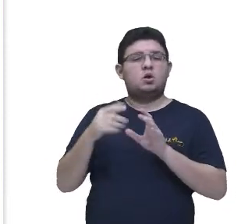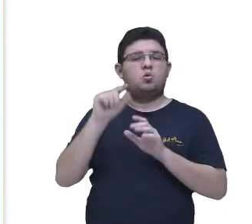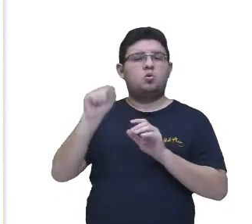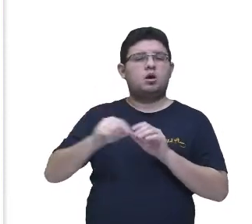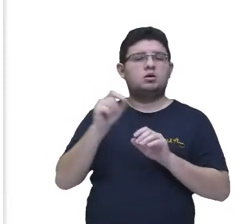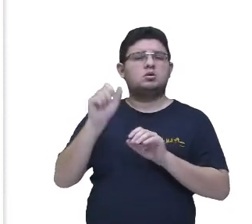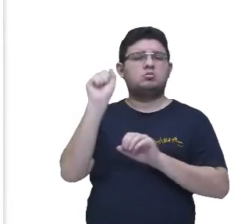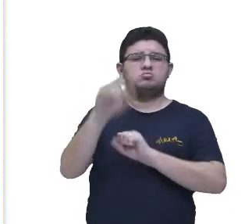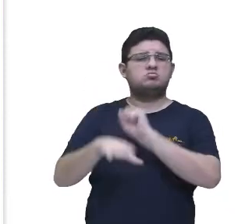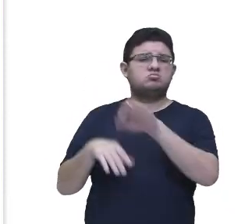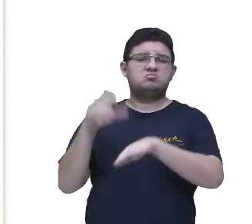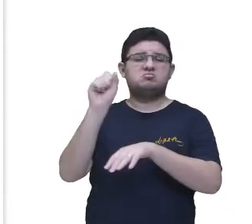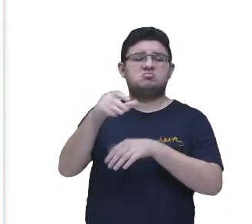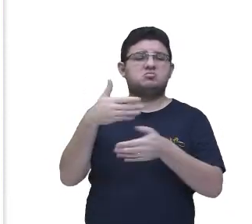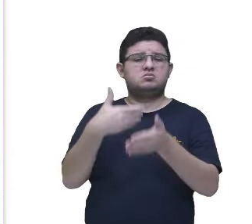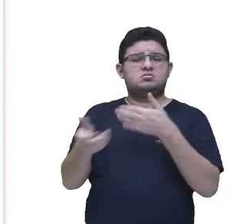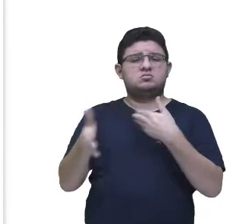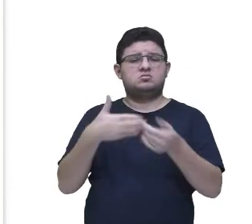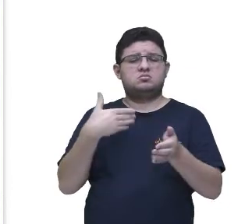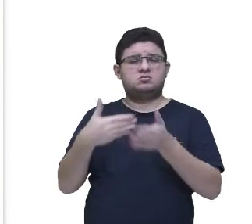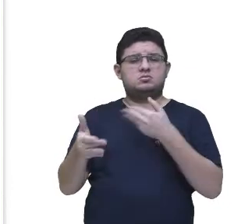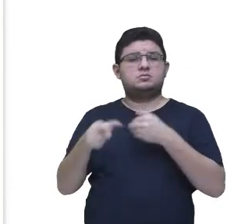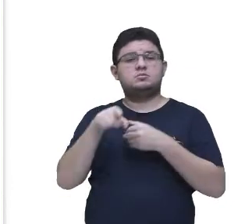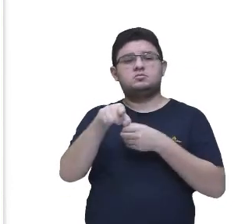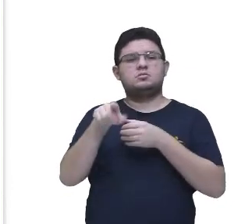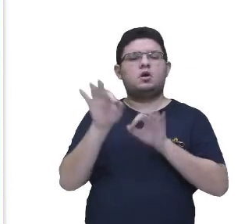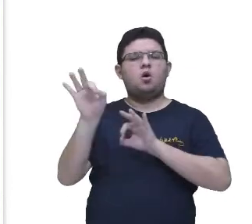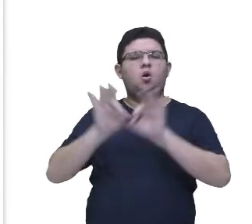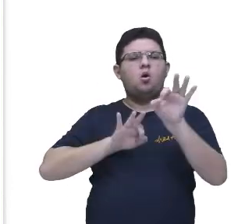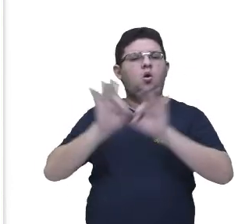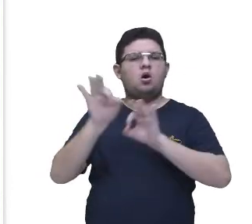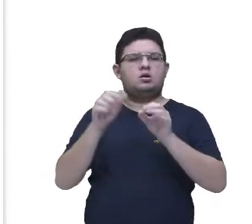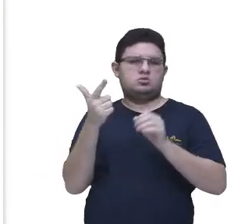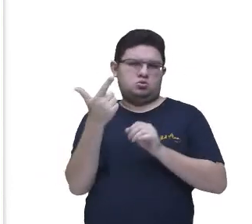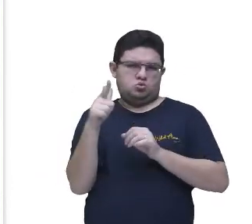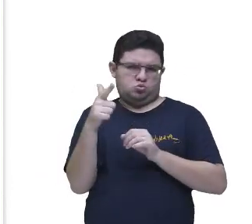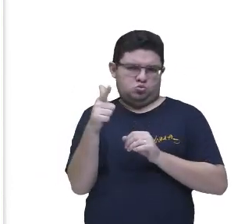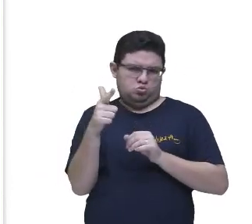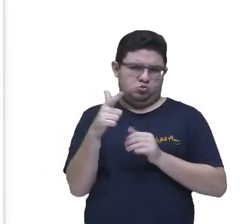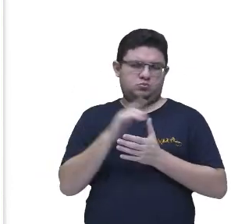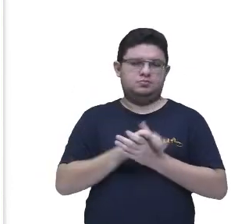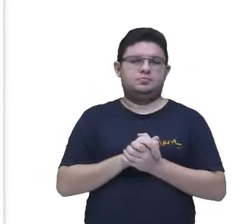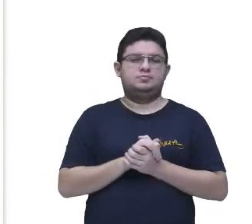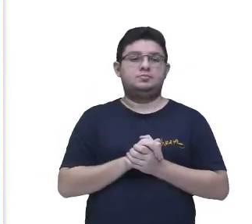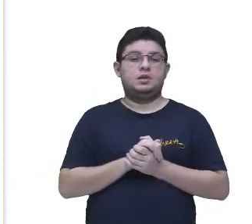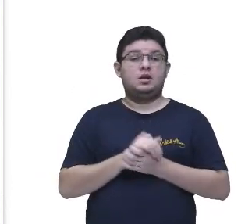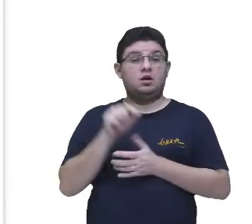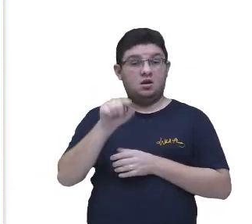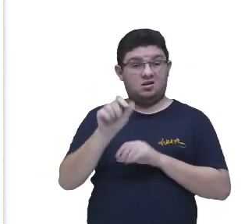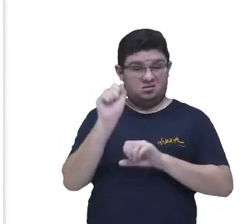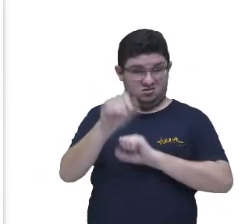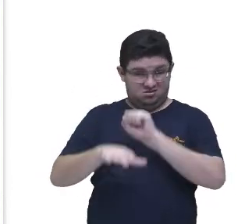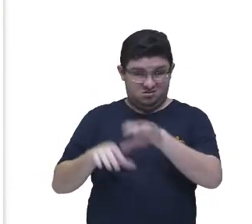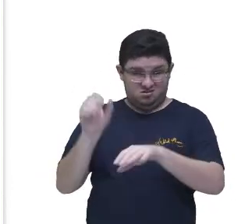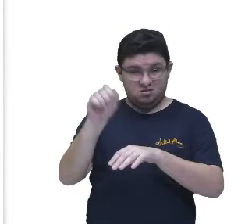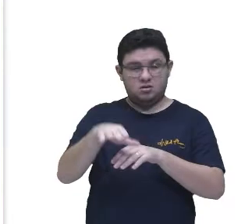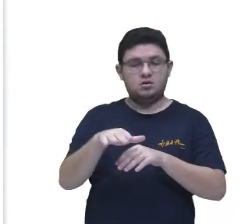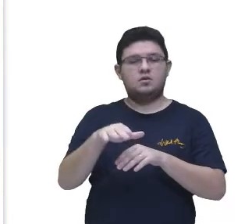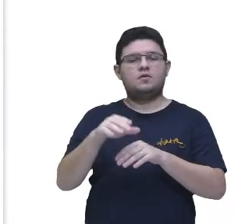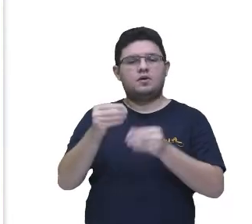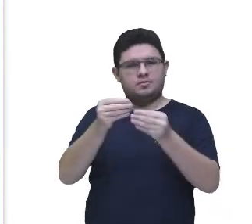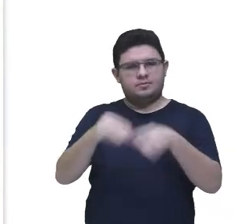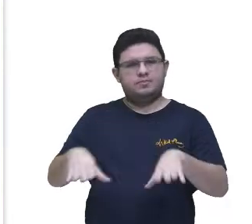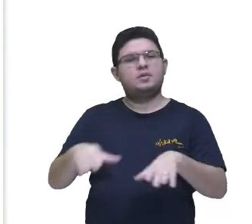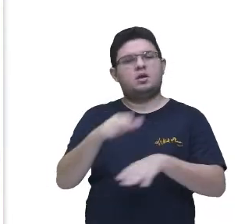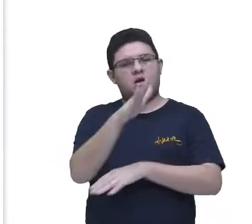ele joga o lixo no solo e não tem nenhuma medida para trabalhar aquele lixo. Então, ela vai impactar diretamente o meio